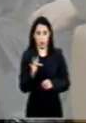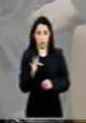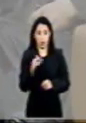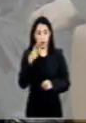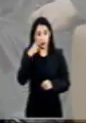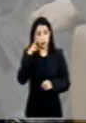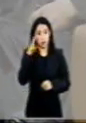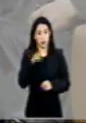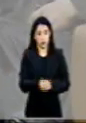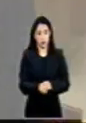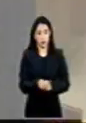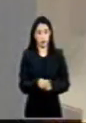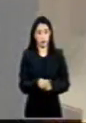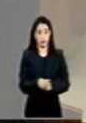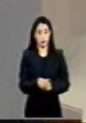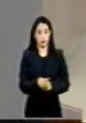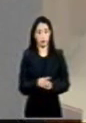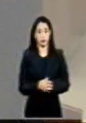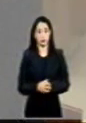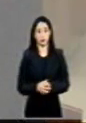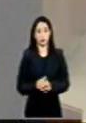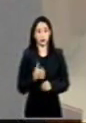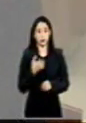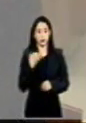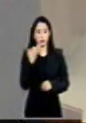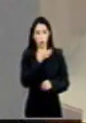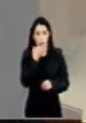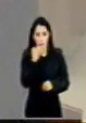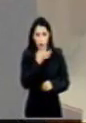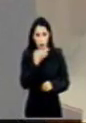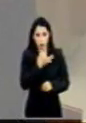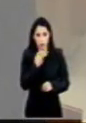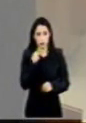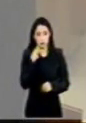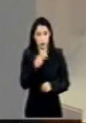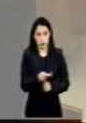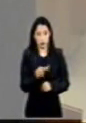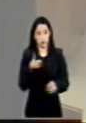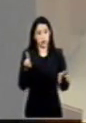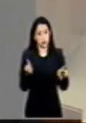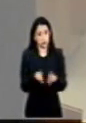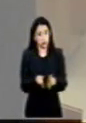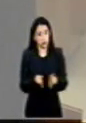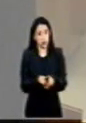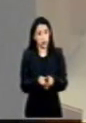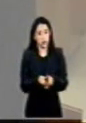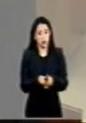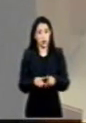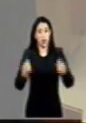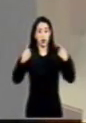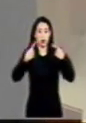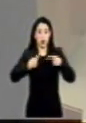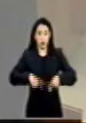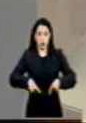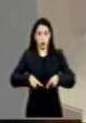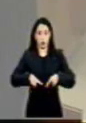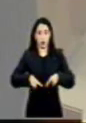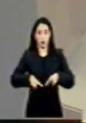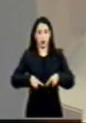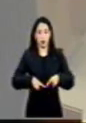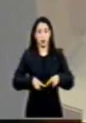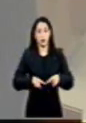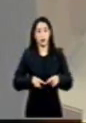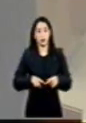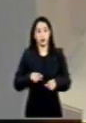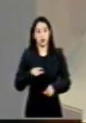Excelência, ministro Ricardo Lewandowski, ajuizada pela mesa exatamente contra a Operação Metz. E lá